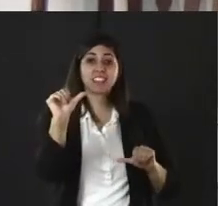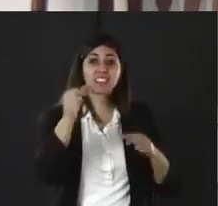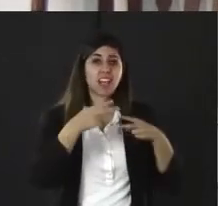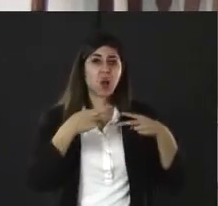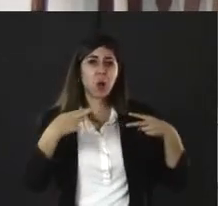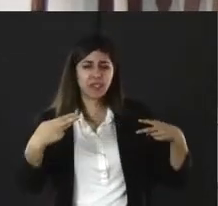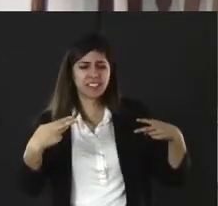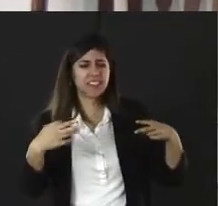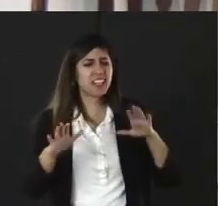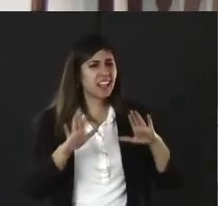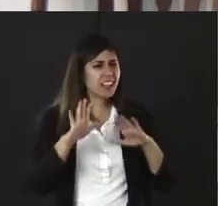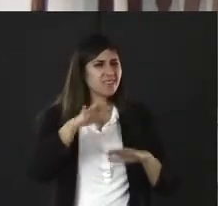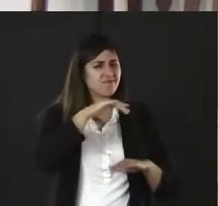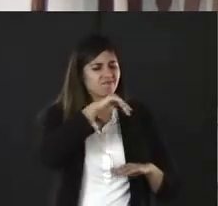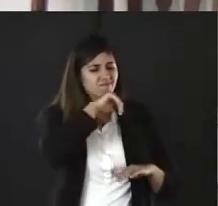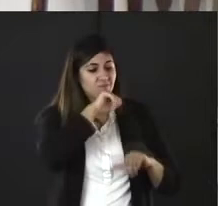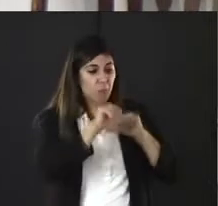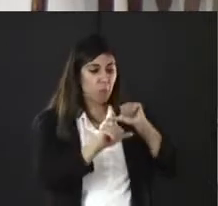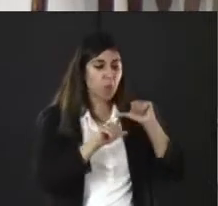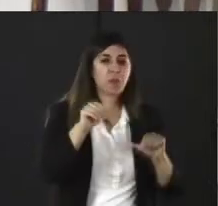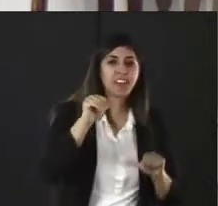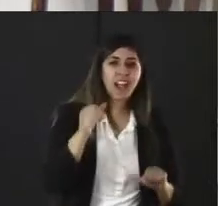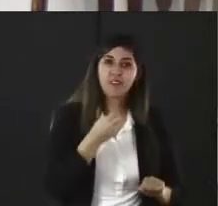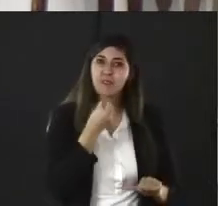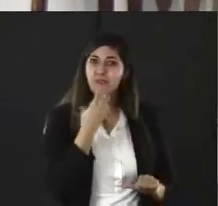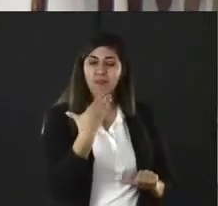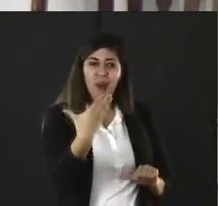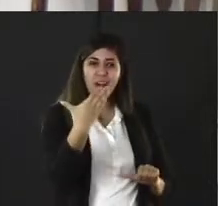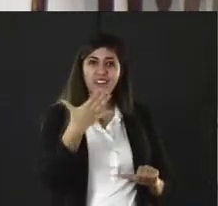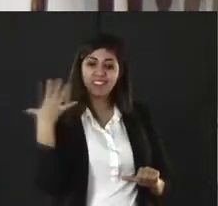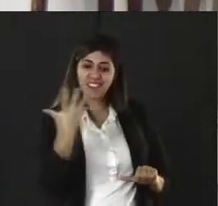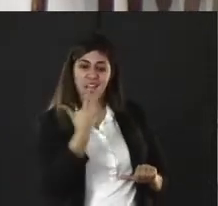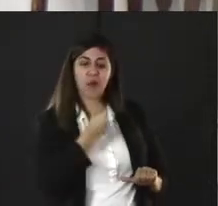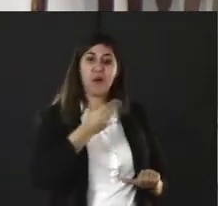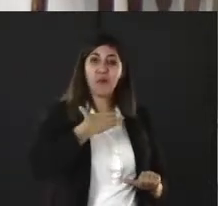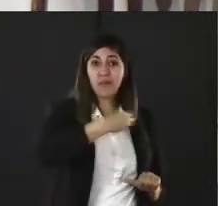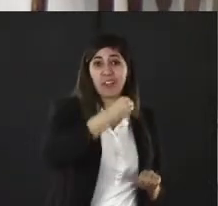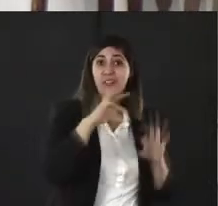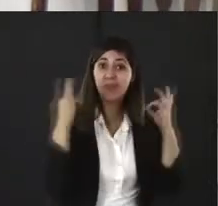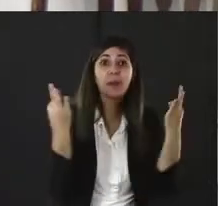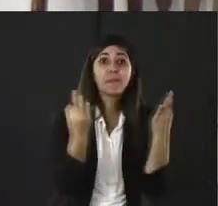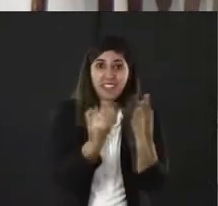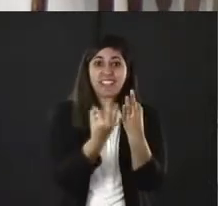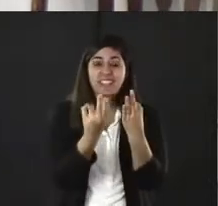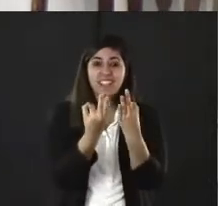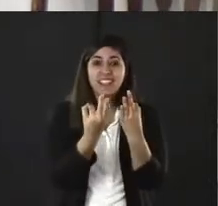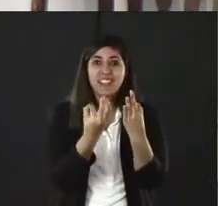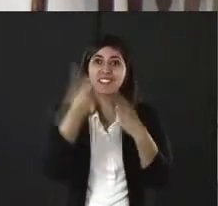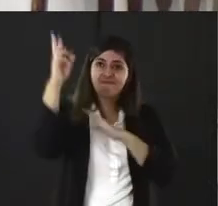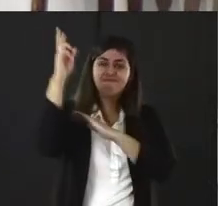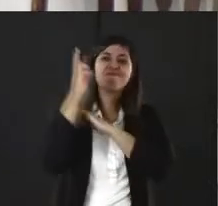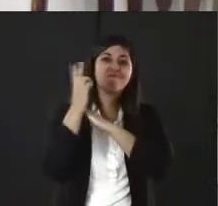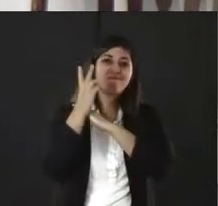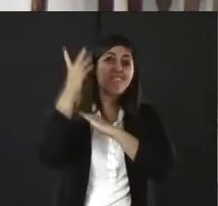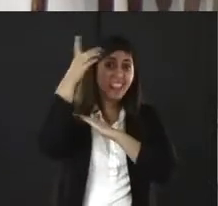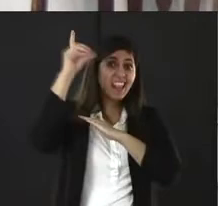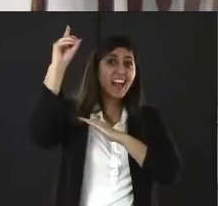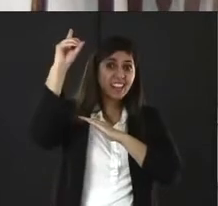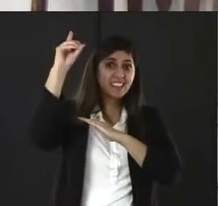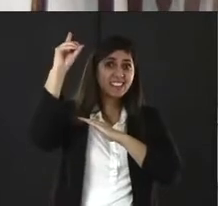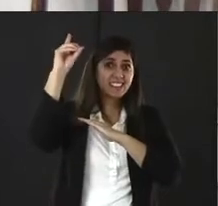coisa muito ruim em algo muito bom ela salvou os seus filhos veja a proteção cuidado